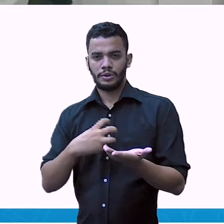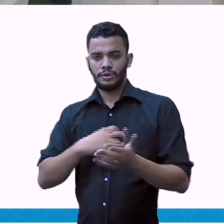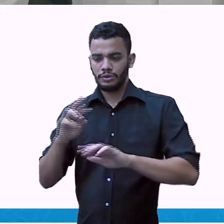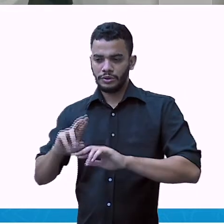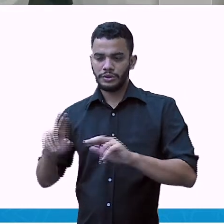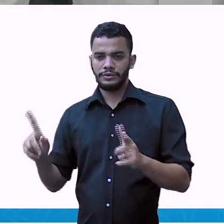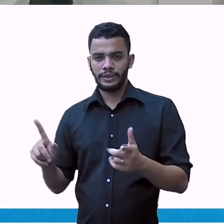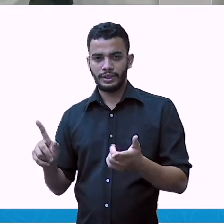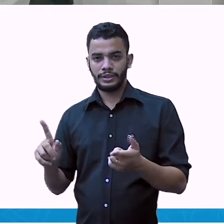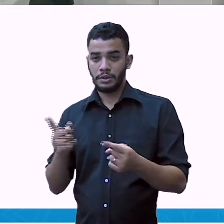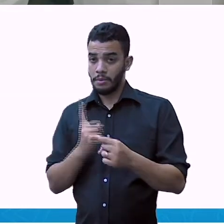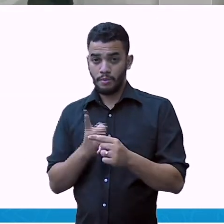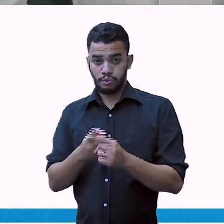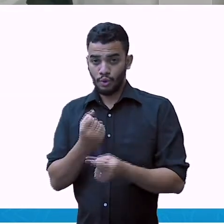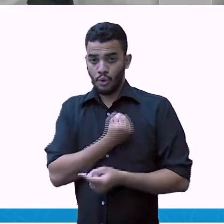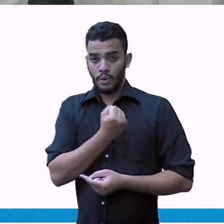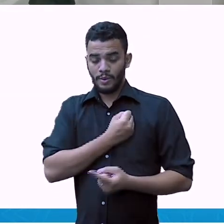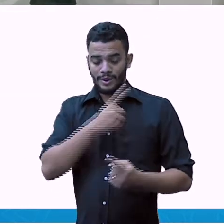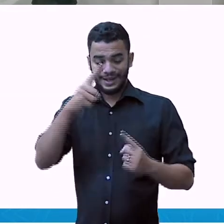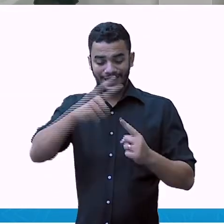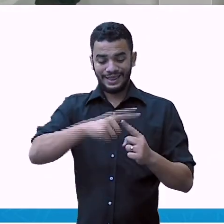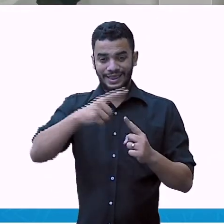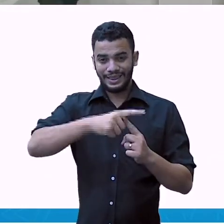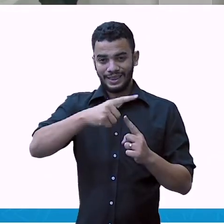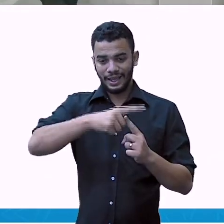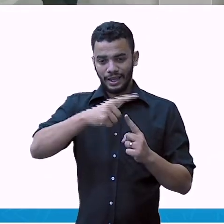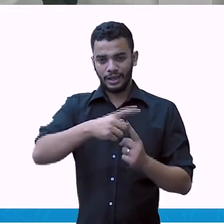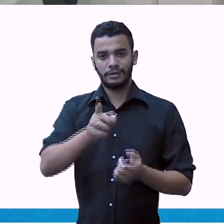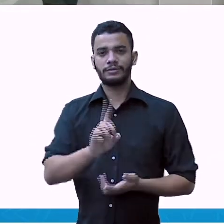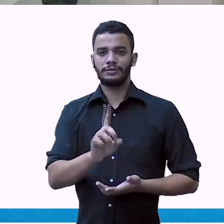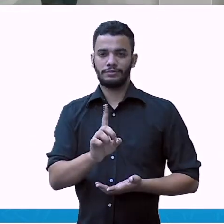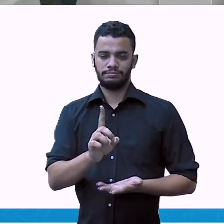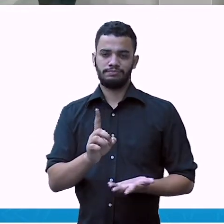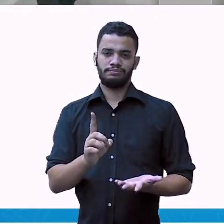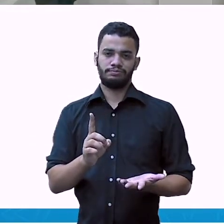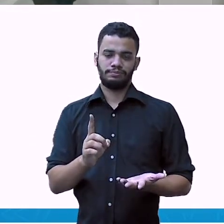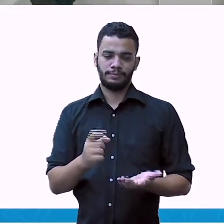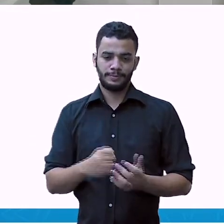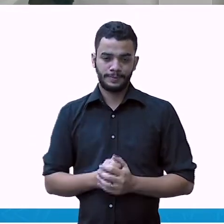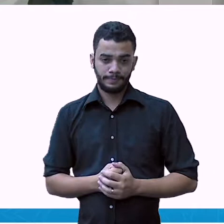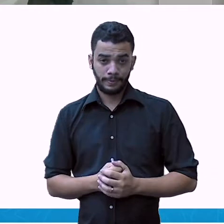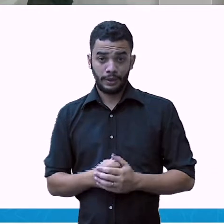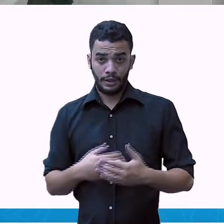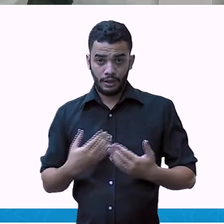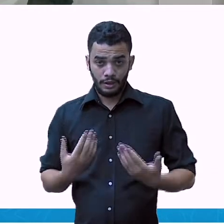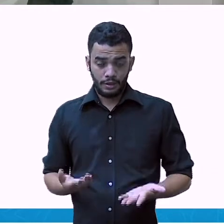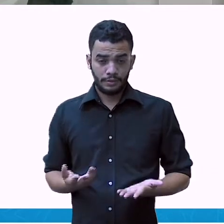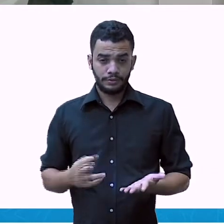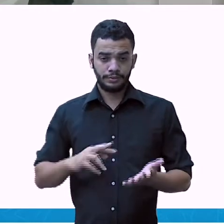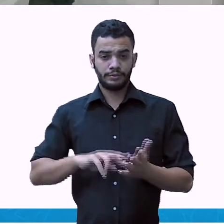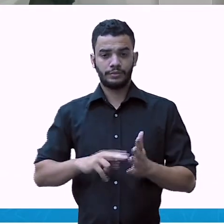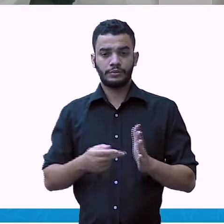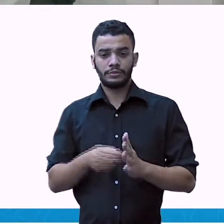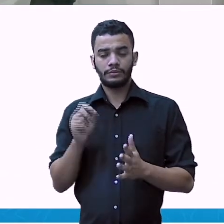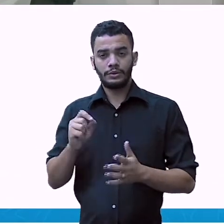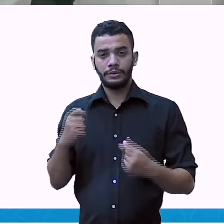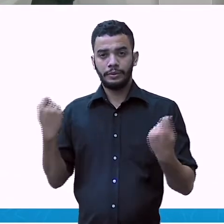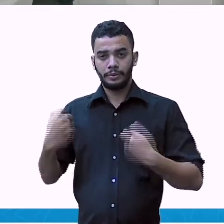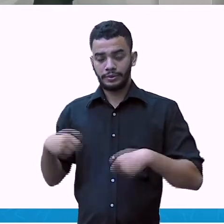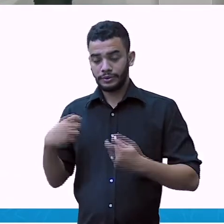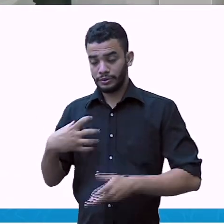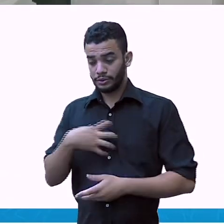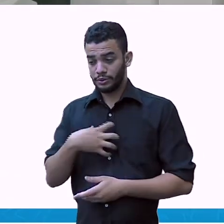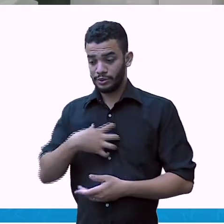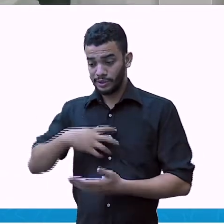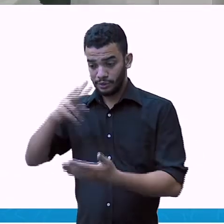no inteiro, eu tenho partes de um inteiro. Assim, a leitura do número deve ser feita da